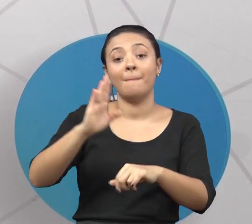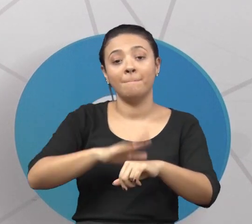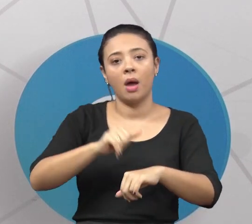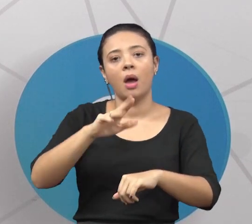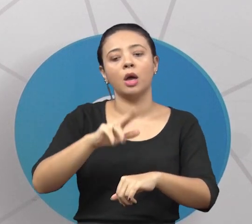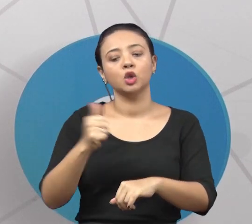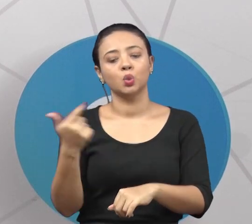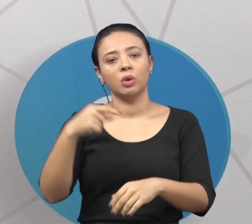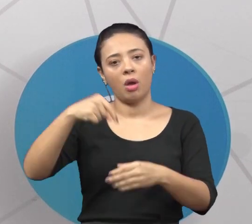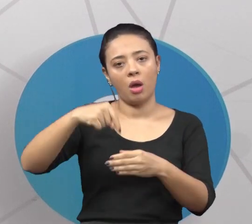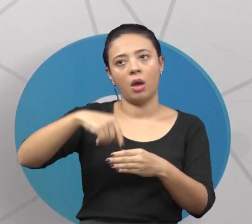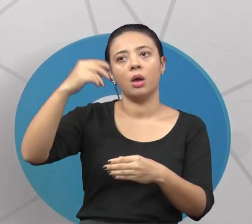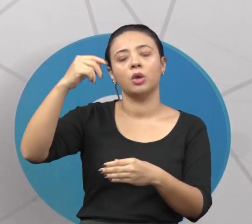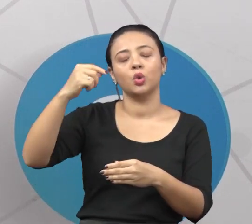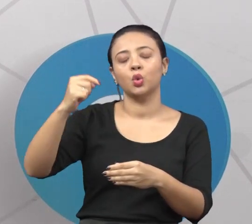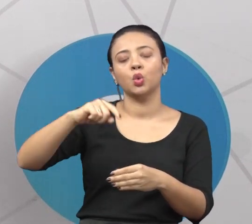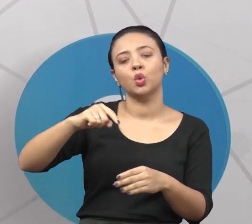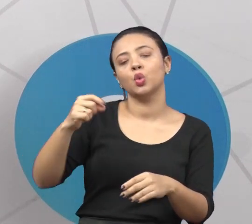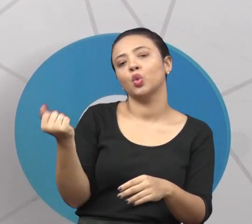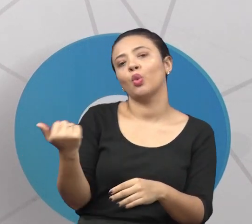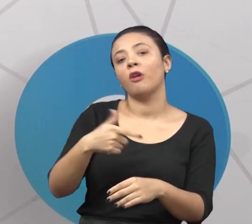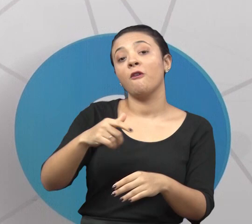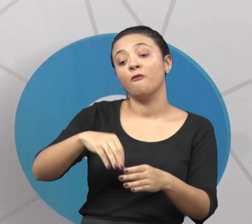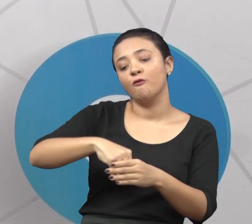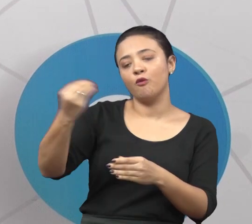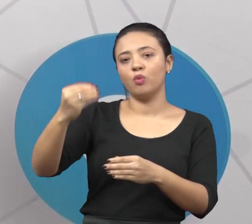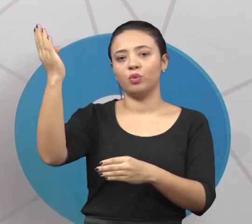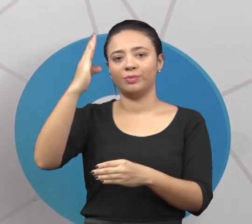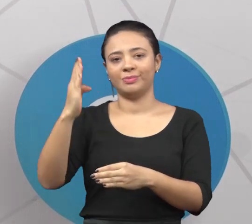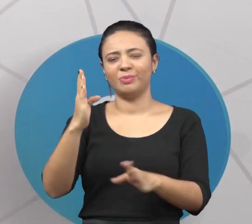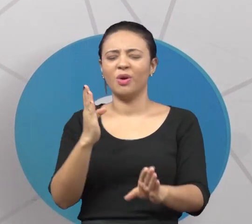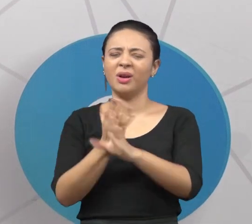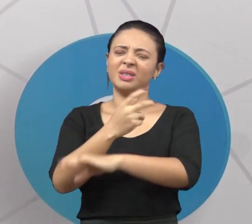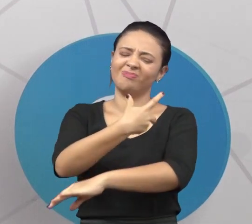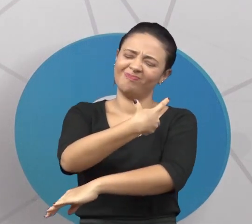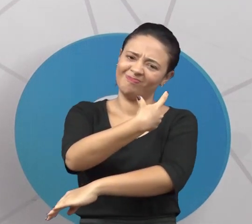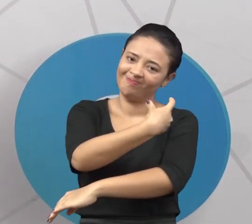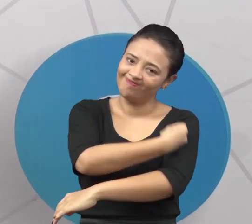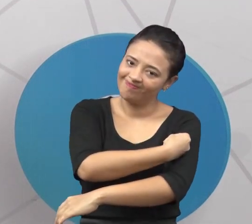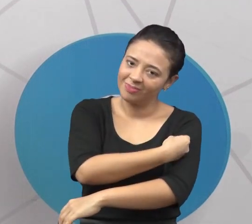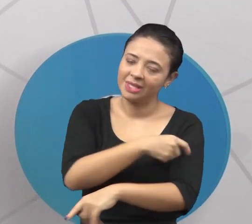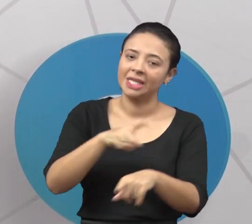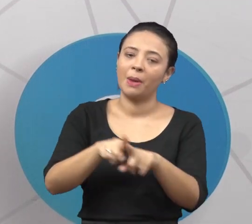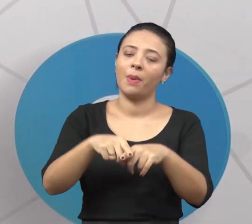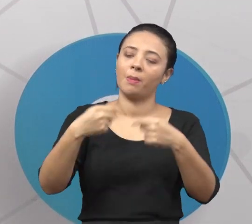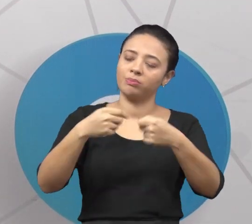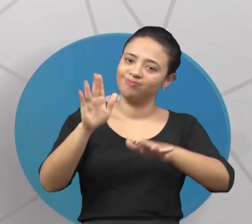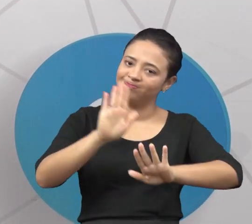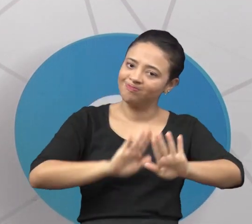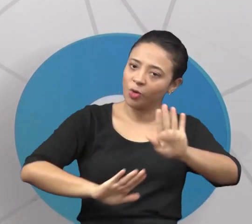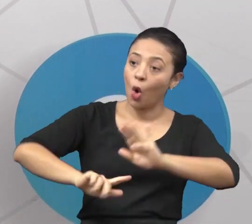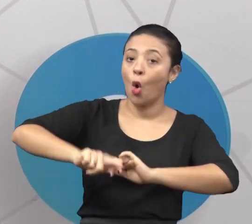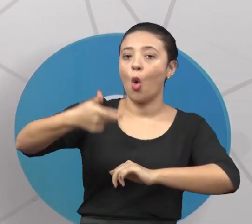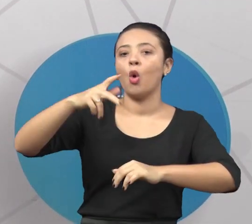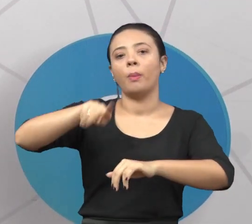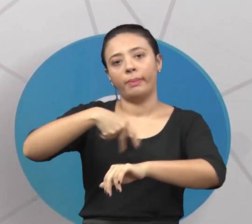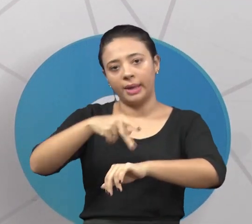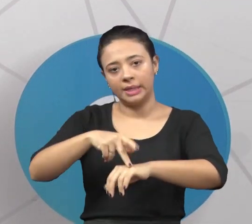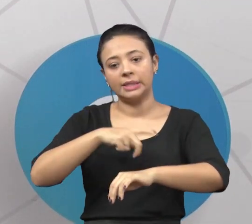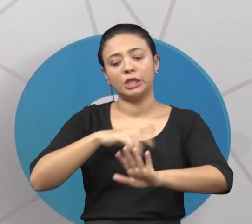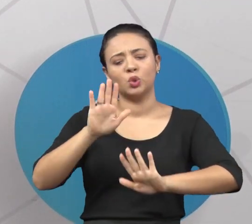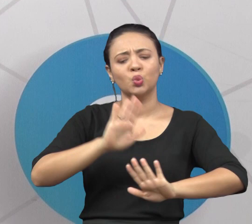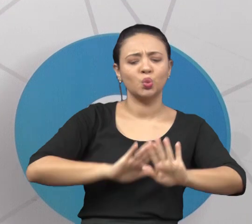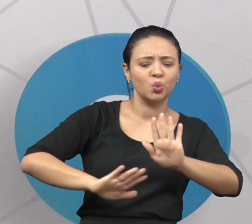carne, de vacinas. Então, existem ainda um certo cuidado de outros países ao comprar a nossa carne, mas isso já está